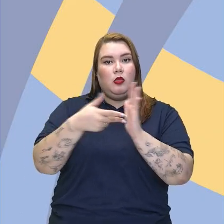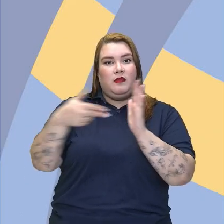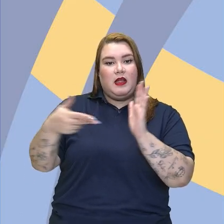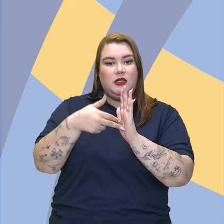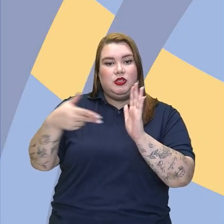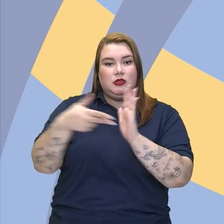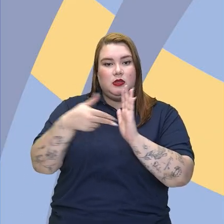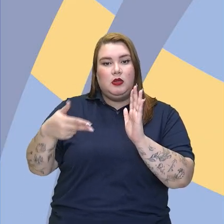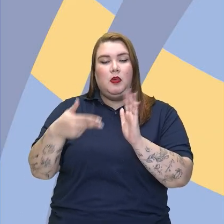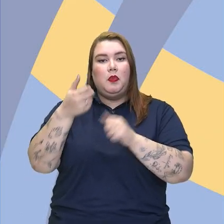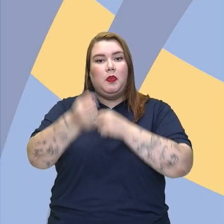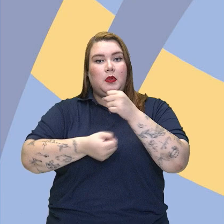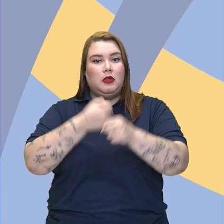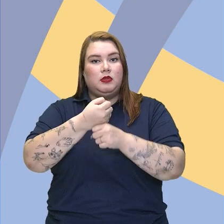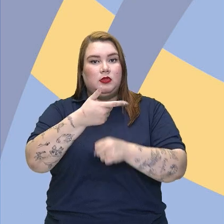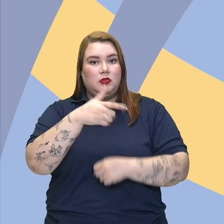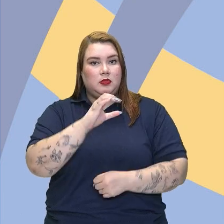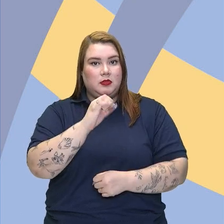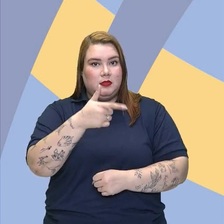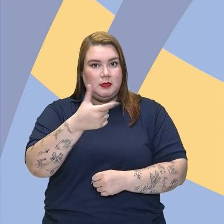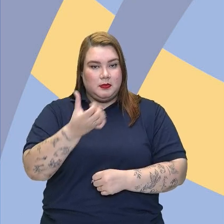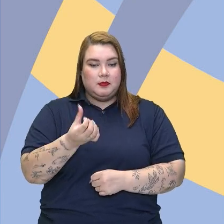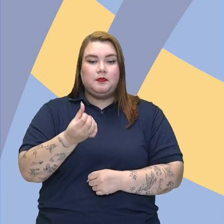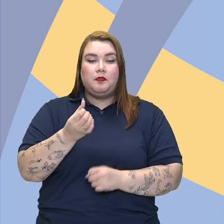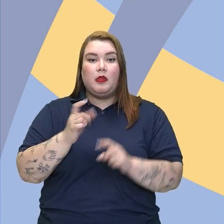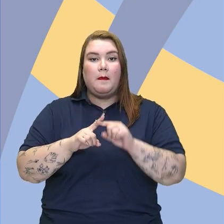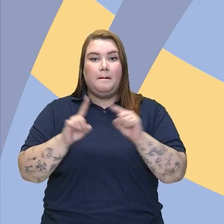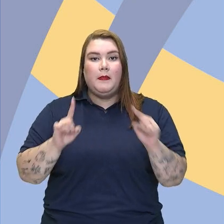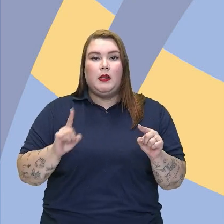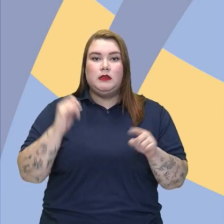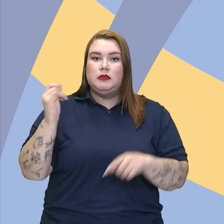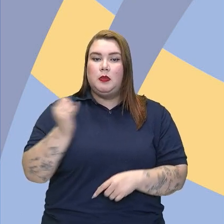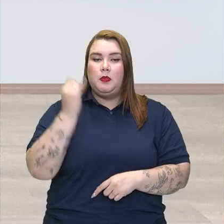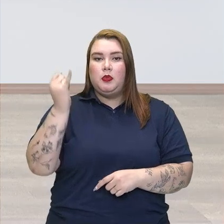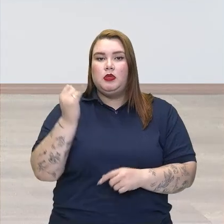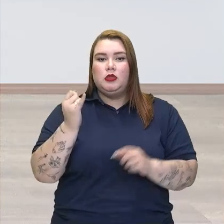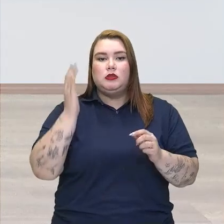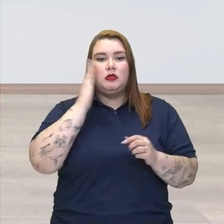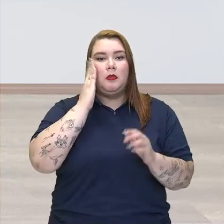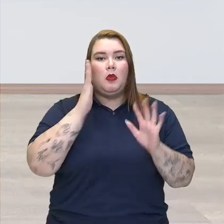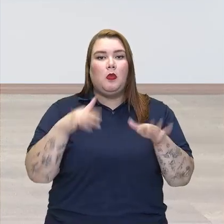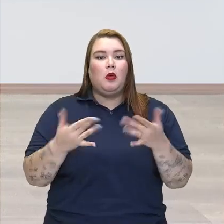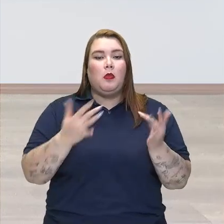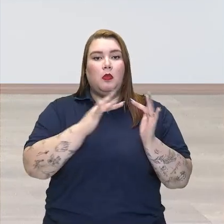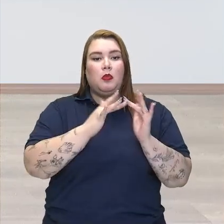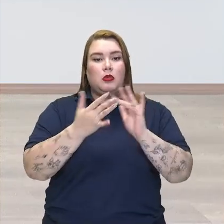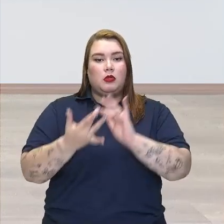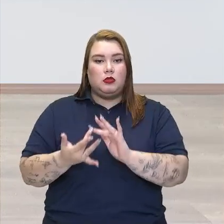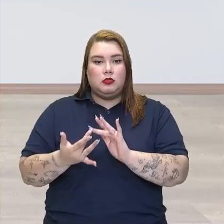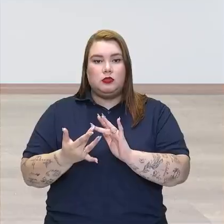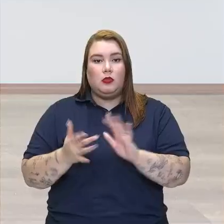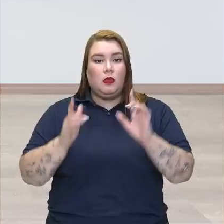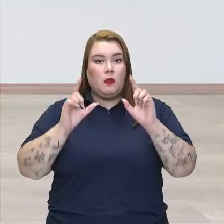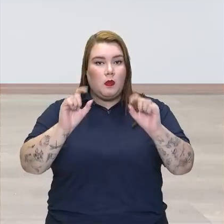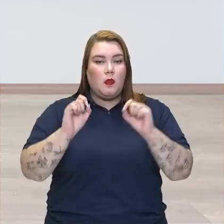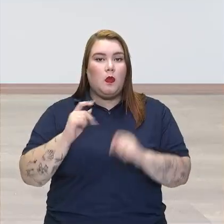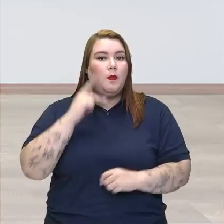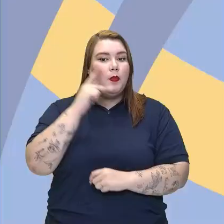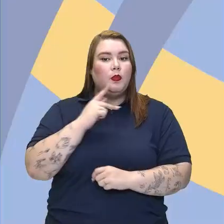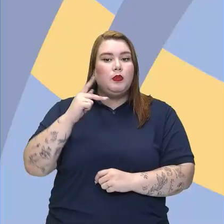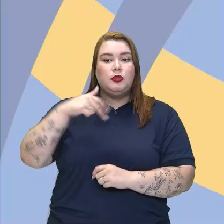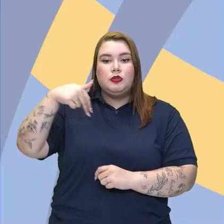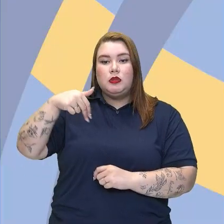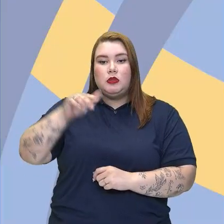antes da gente falar dos projetos, é importante a gente conhecer uma contextualização que é sobre a Política Nacional